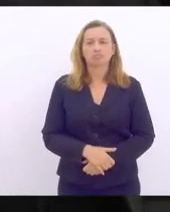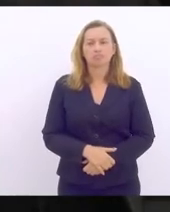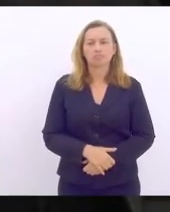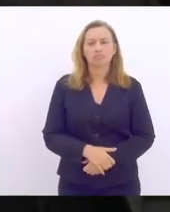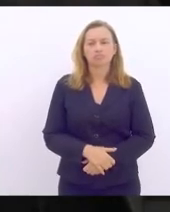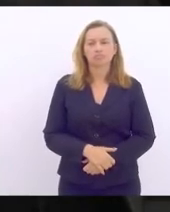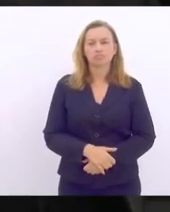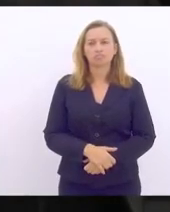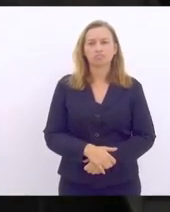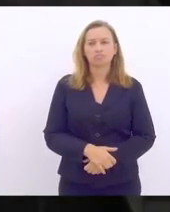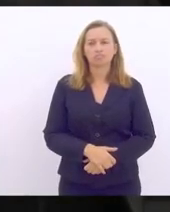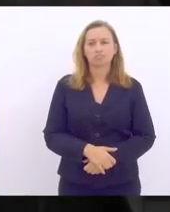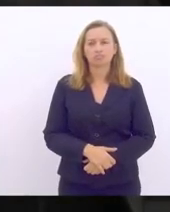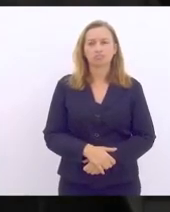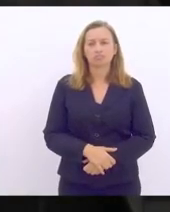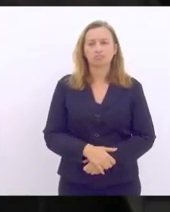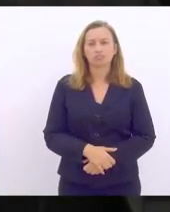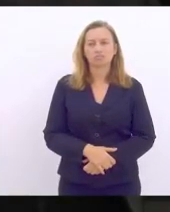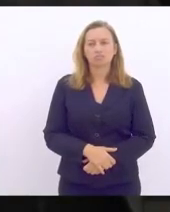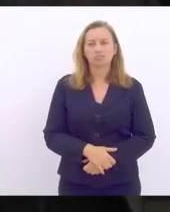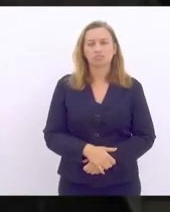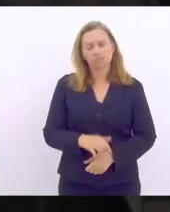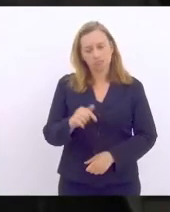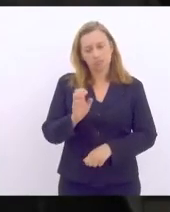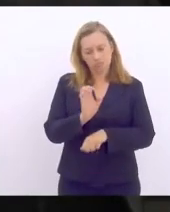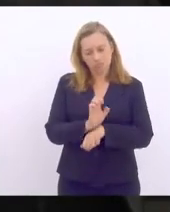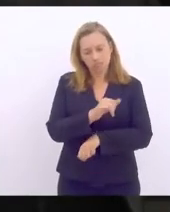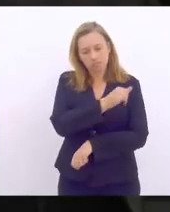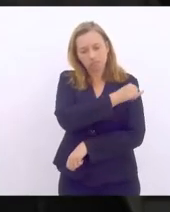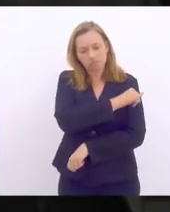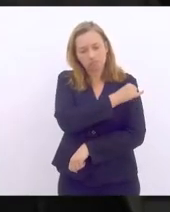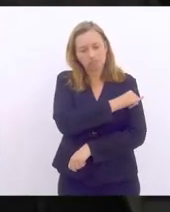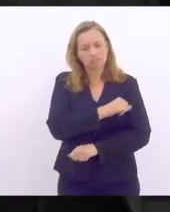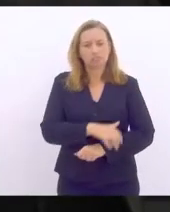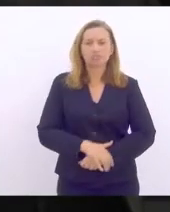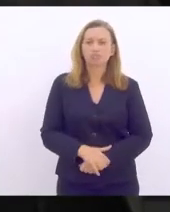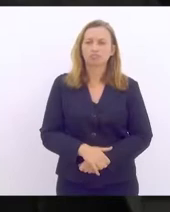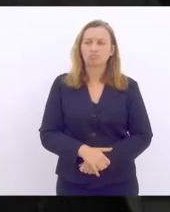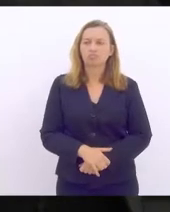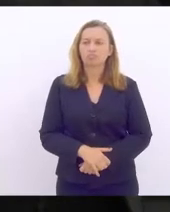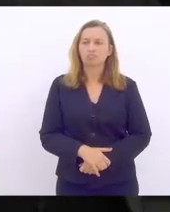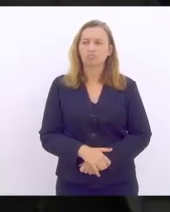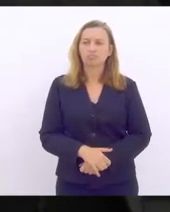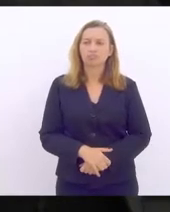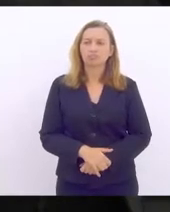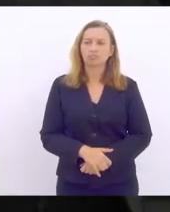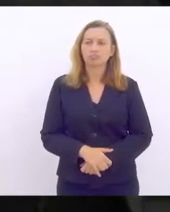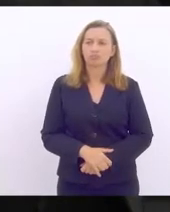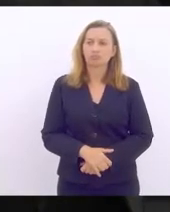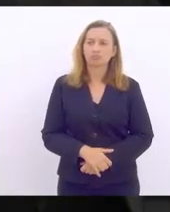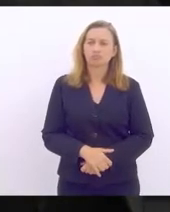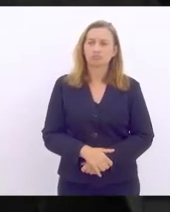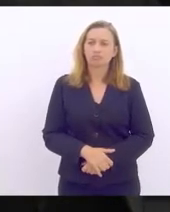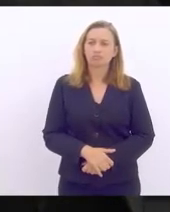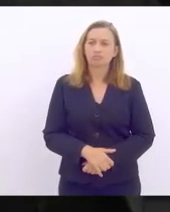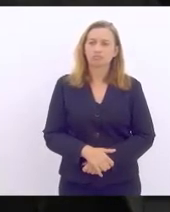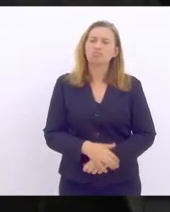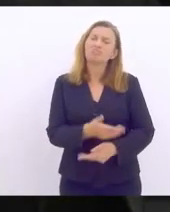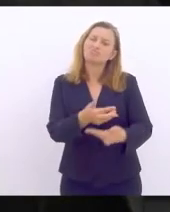aqui no nosso Estado do Rio de Janeiro temos aí